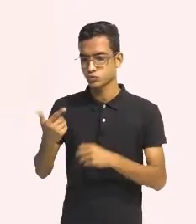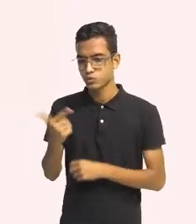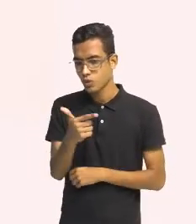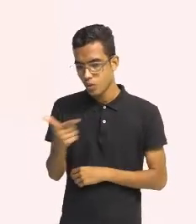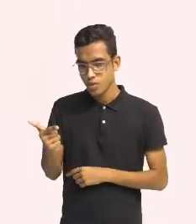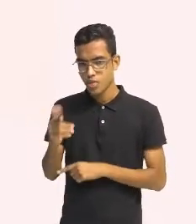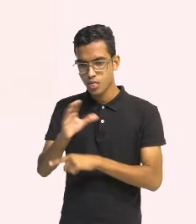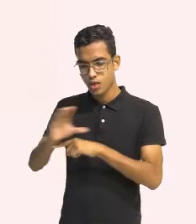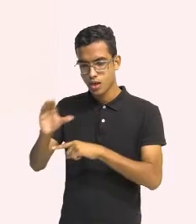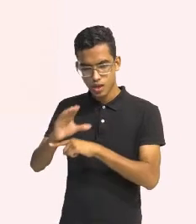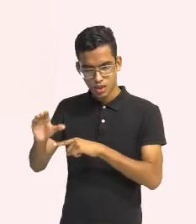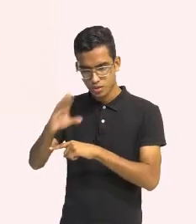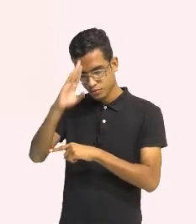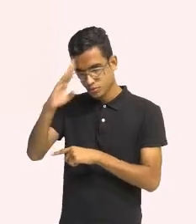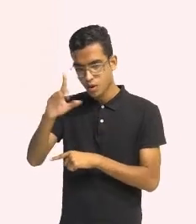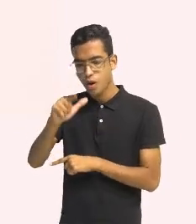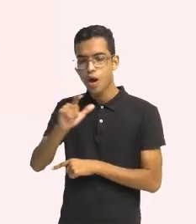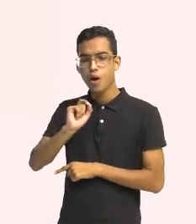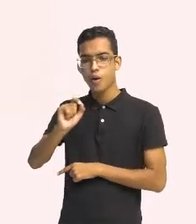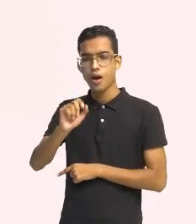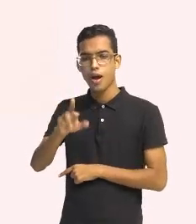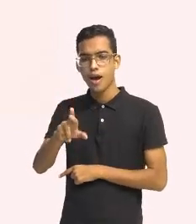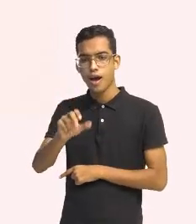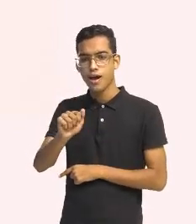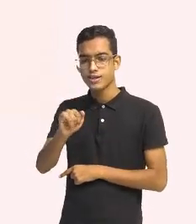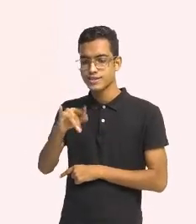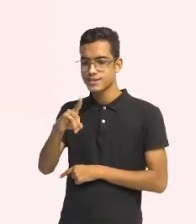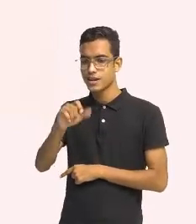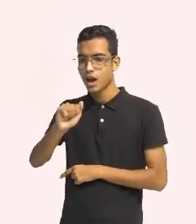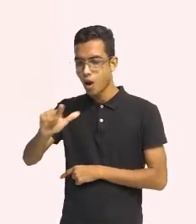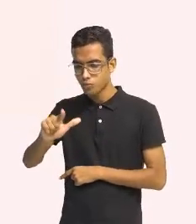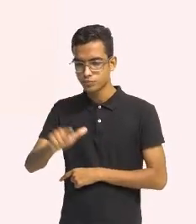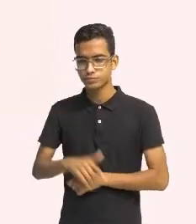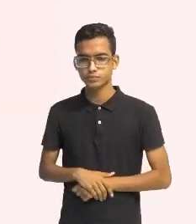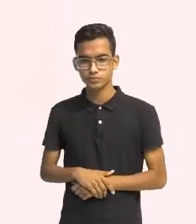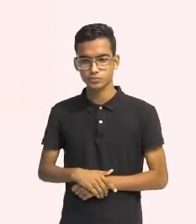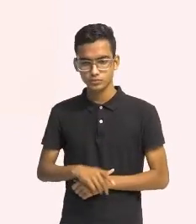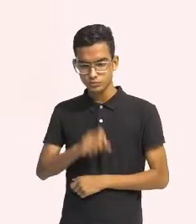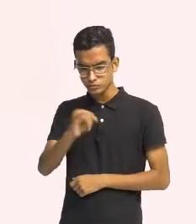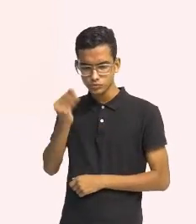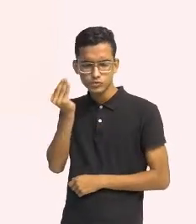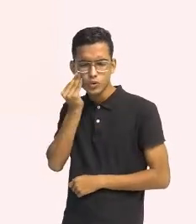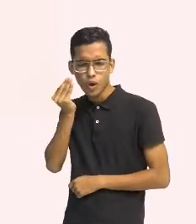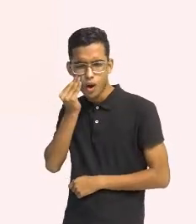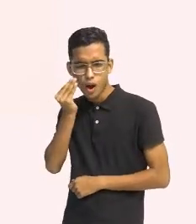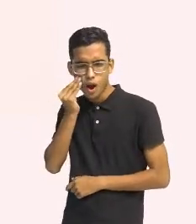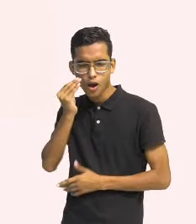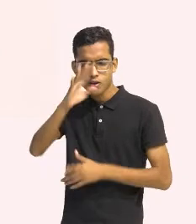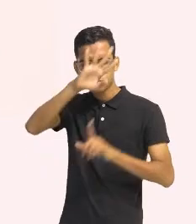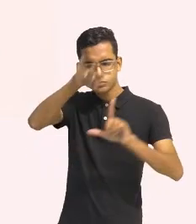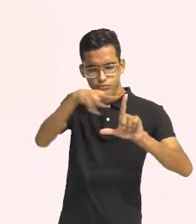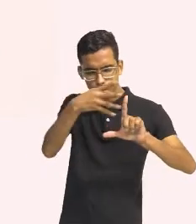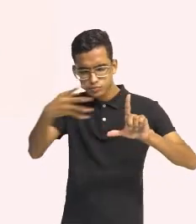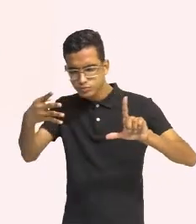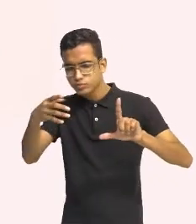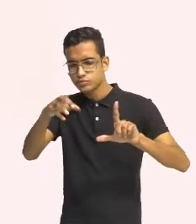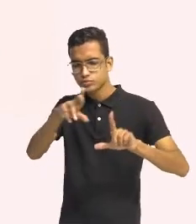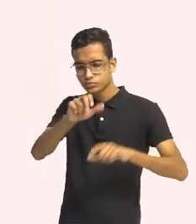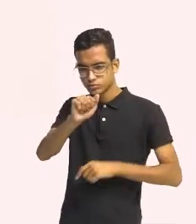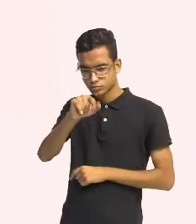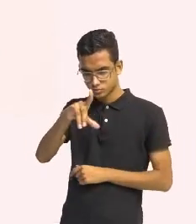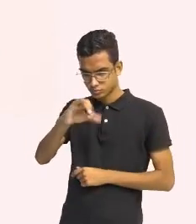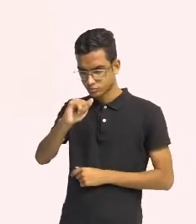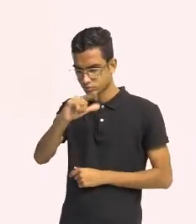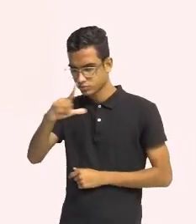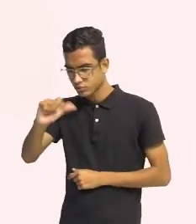de radical, ramificação. E se você observar lá na sua tabela de radicais, esse radical aqui é